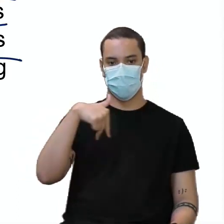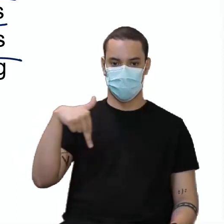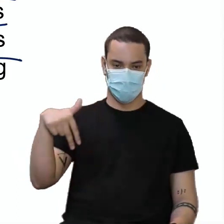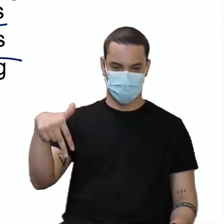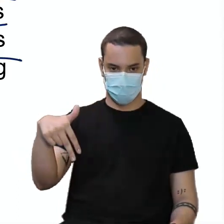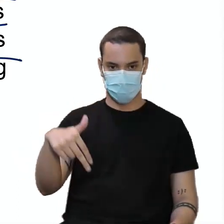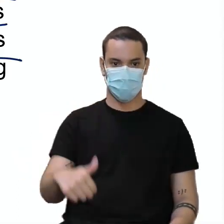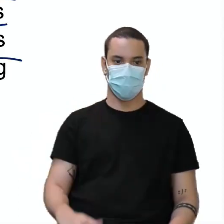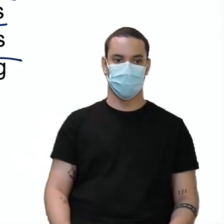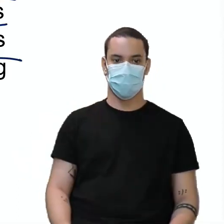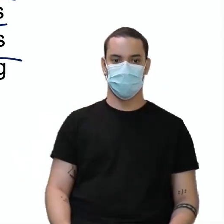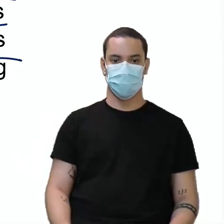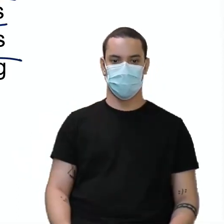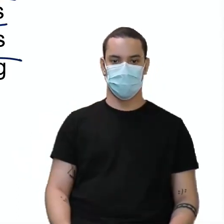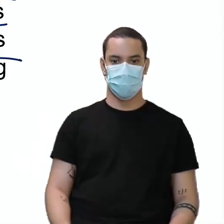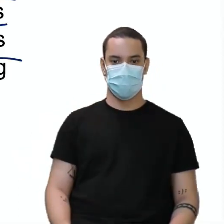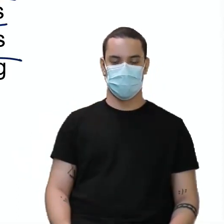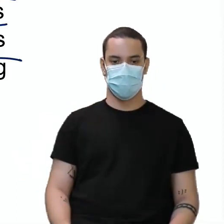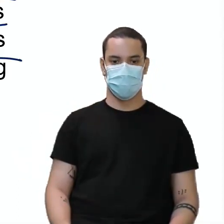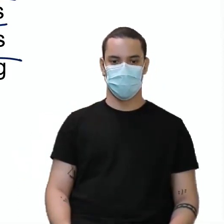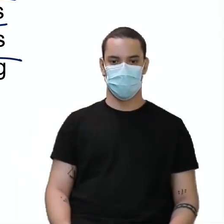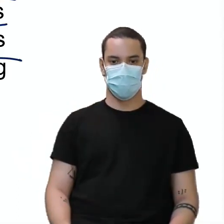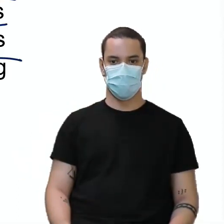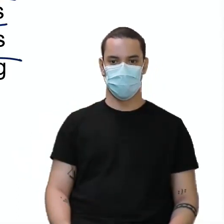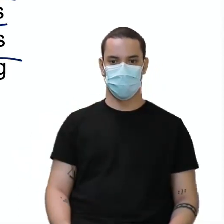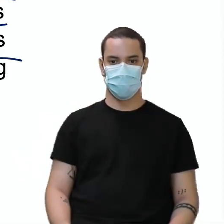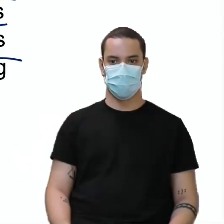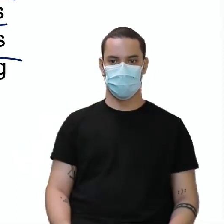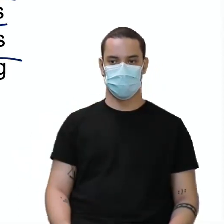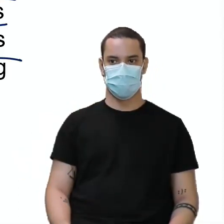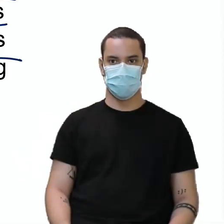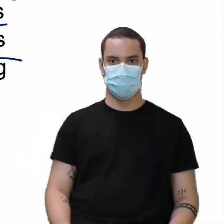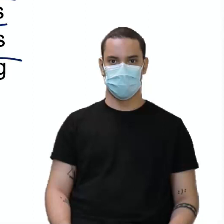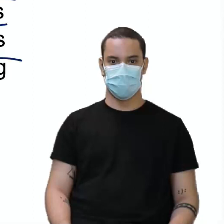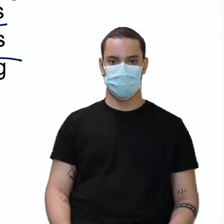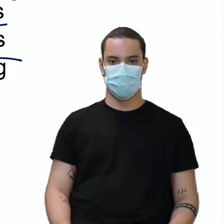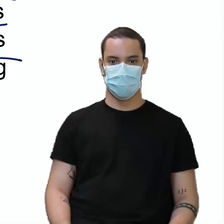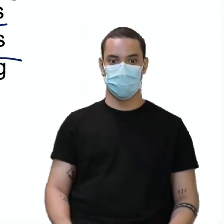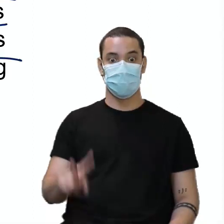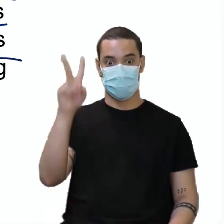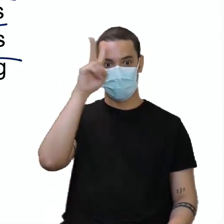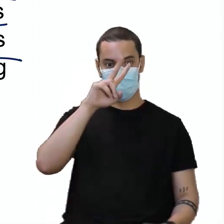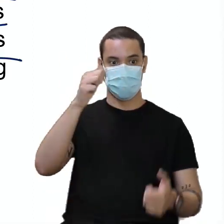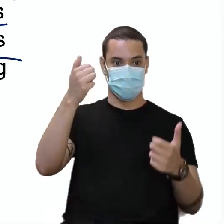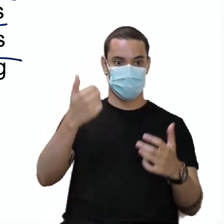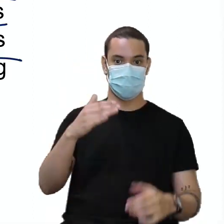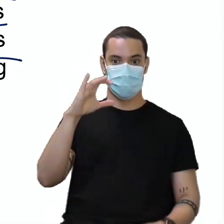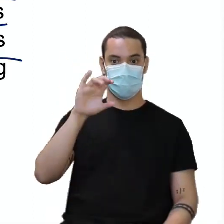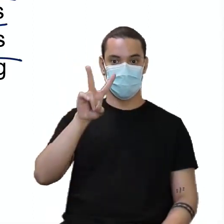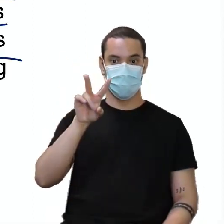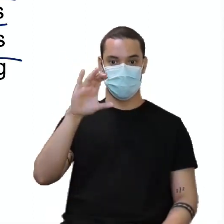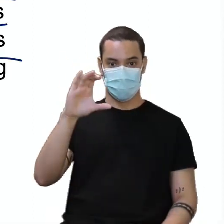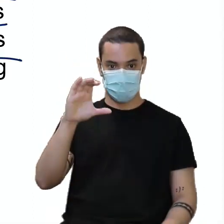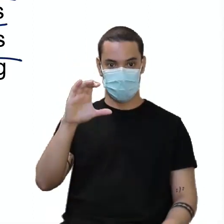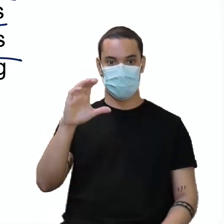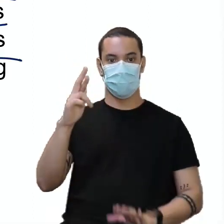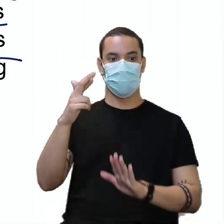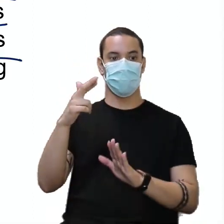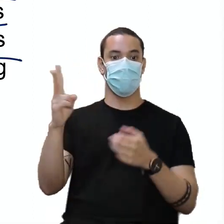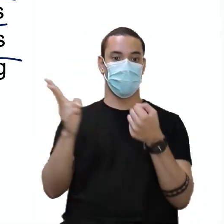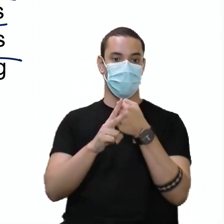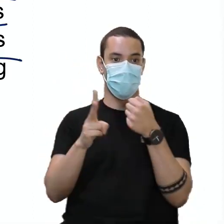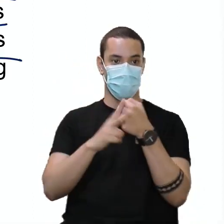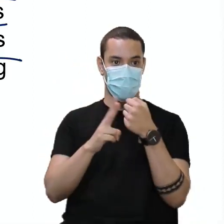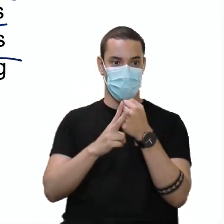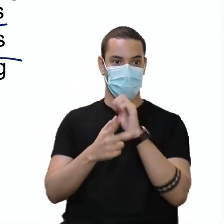lake. E aí aqui tem aquela questão do CVC que eu comentei para vocês. O verbo run, que é bem